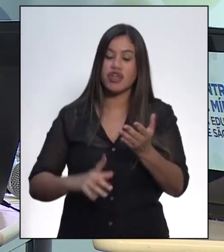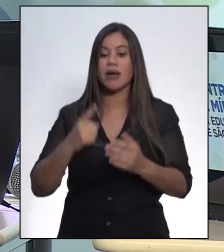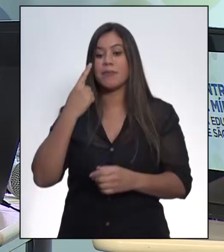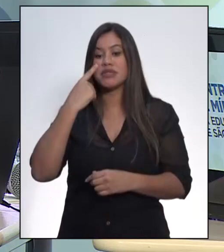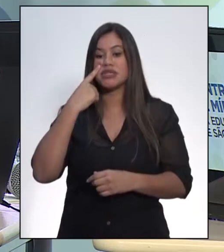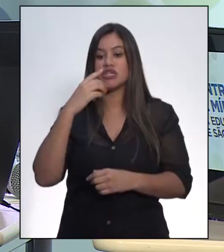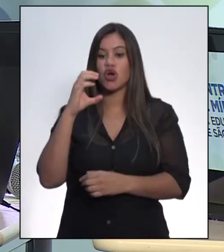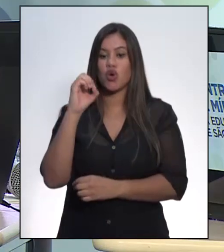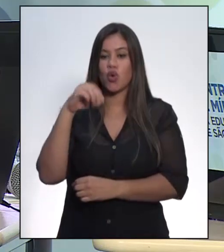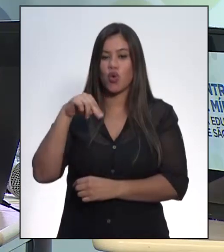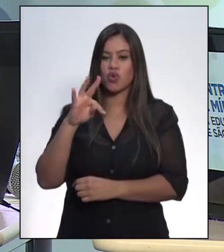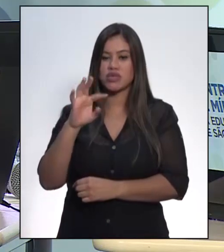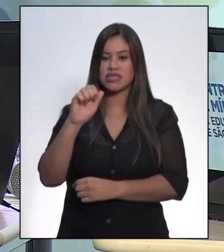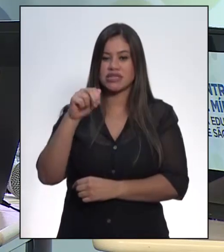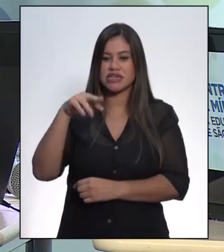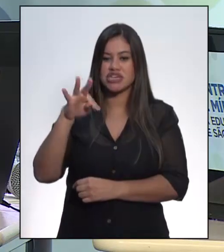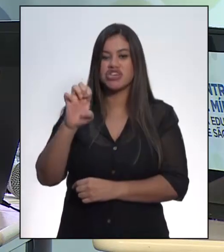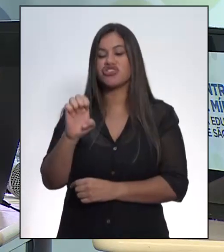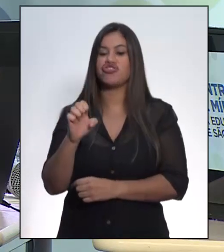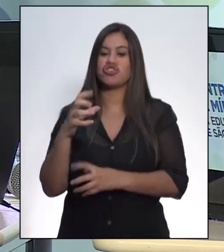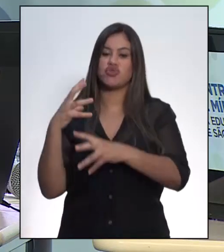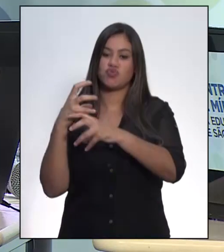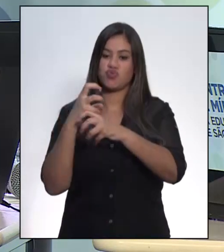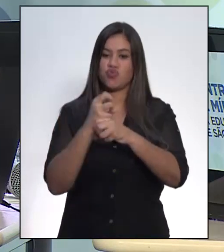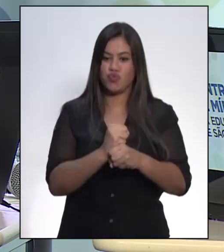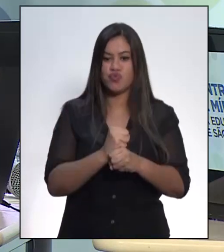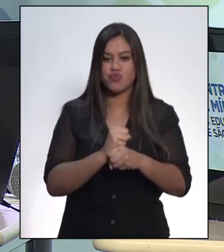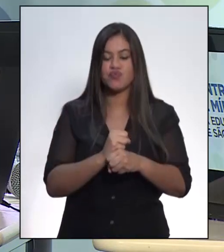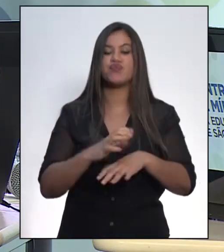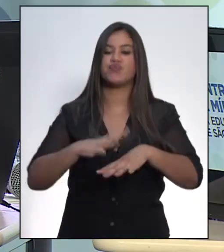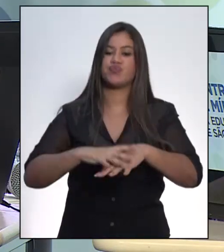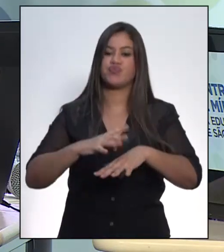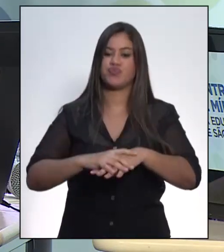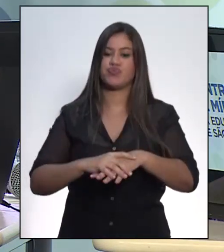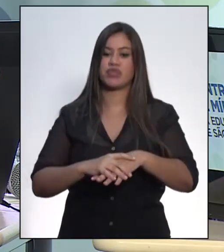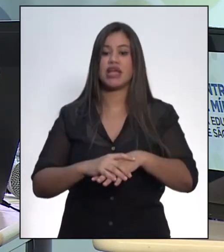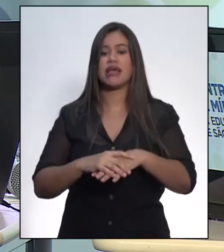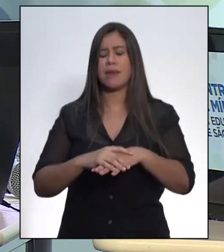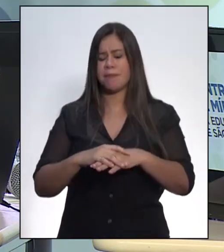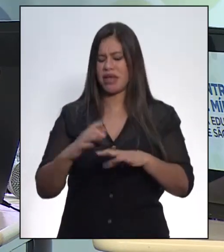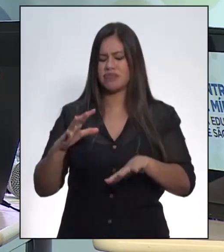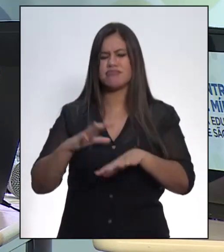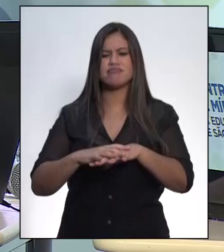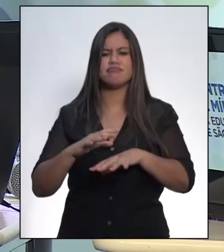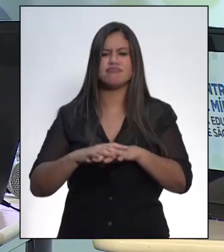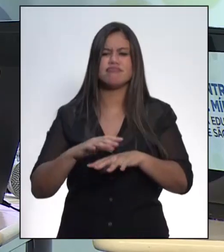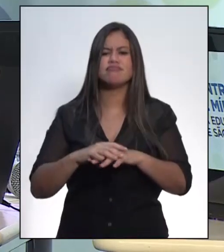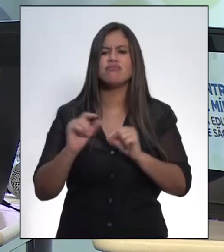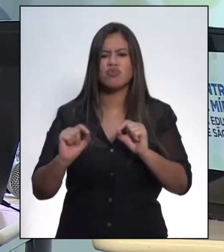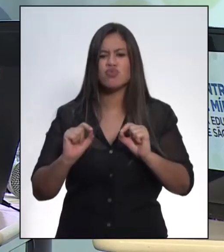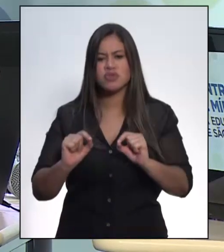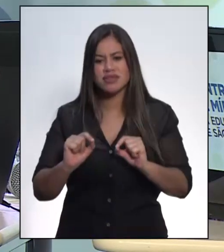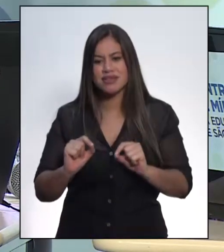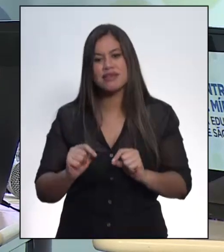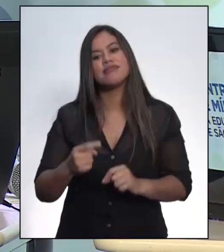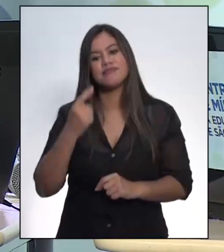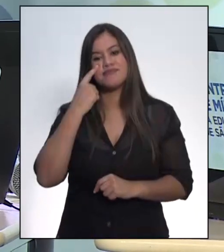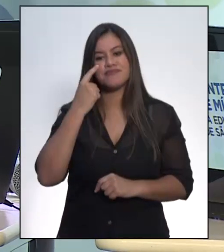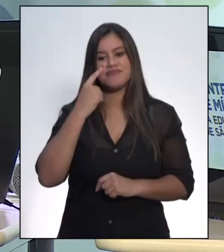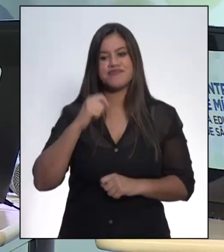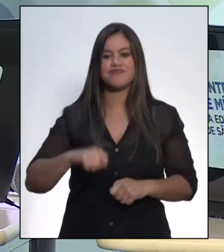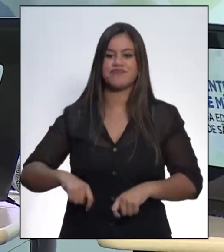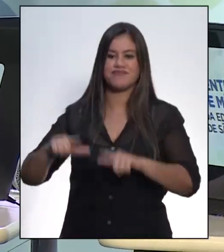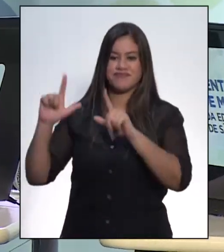constante. Então, o que a Pro vai fazer aqui? Eu vou retomar com vocês o que é esse tal de cálculo de constante. Então, a gente vai lá para a